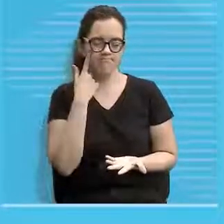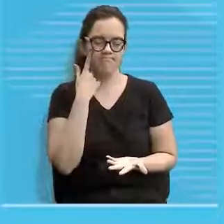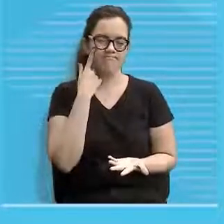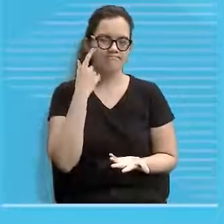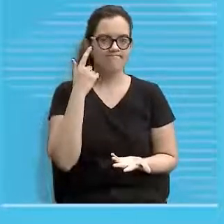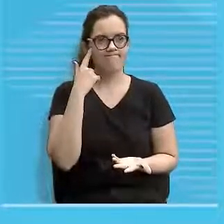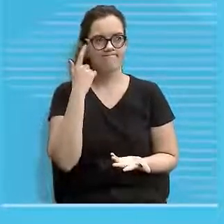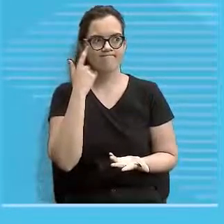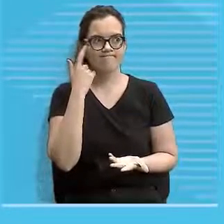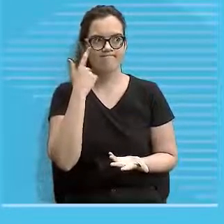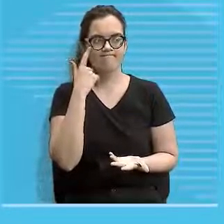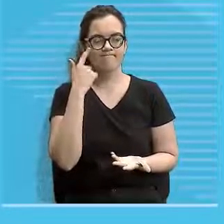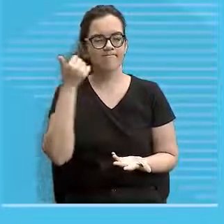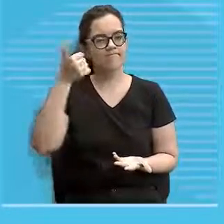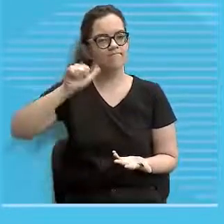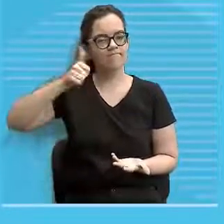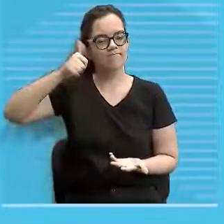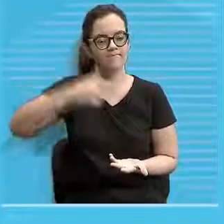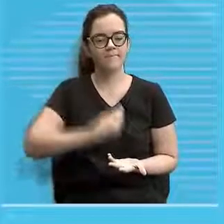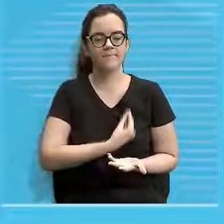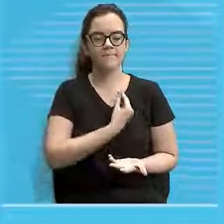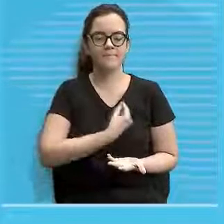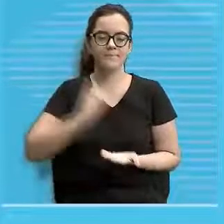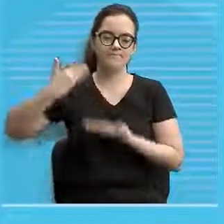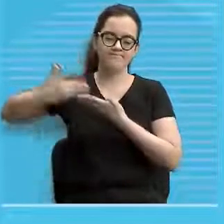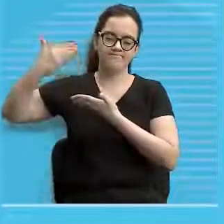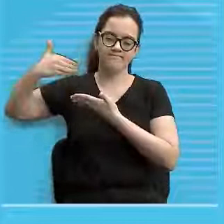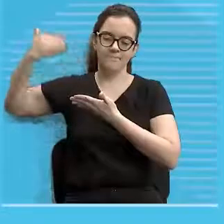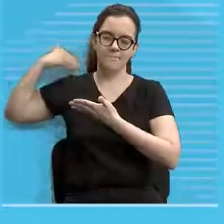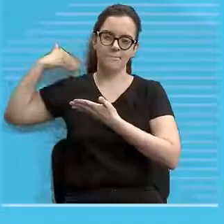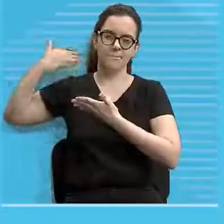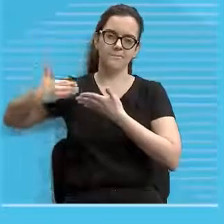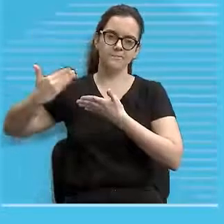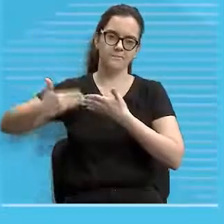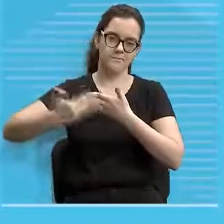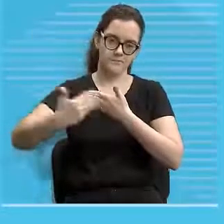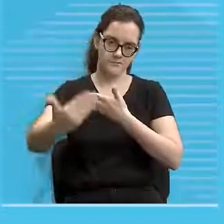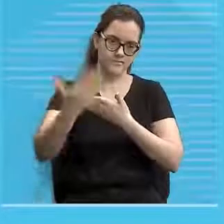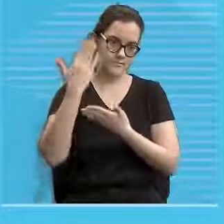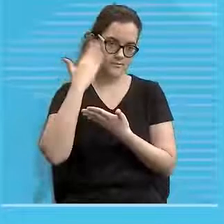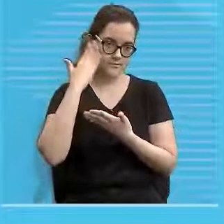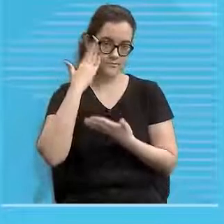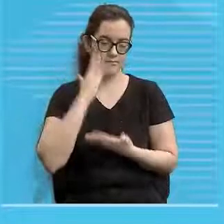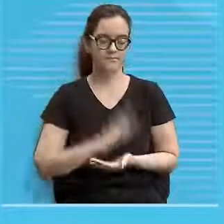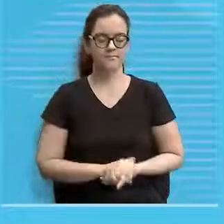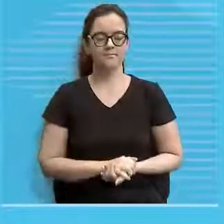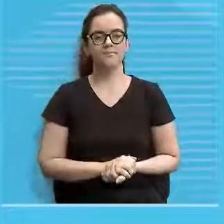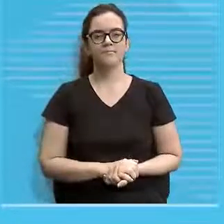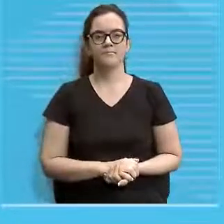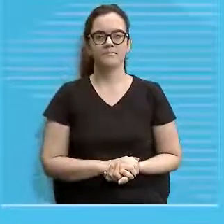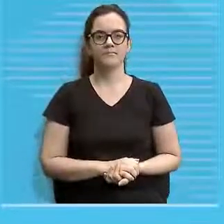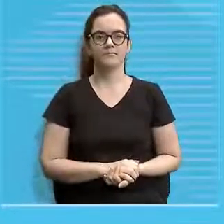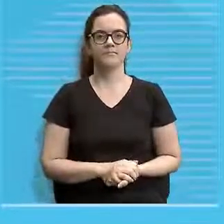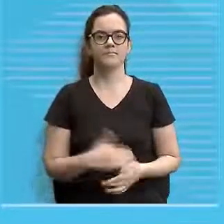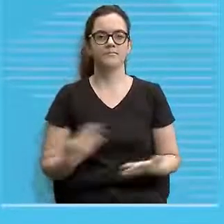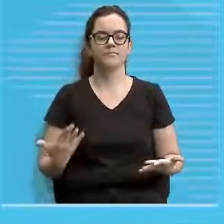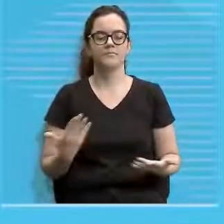certo? Então, isso aqui é para a gente refletir esses três pontos: autoconceito,